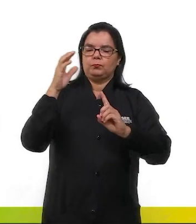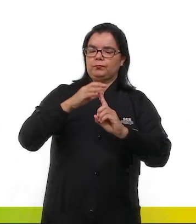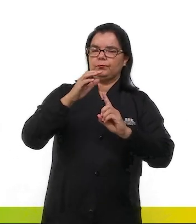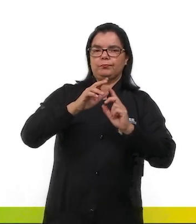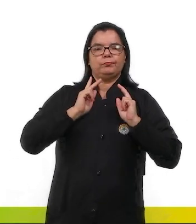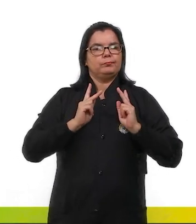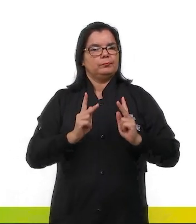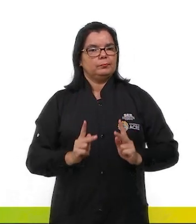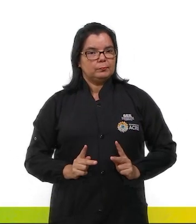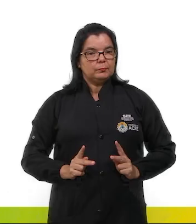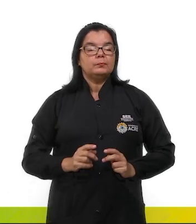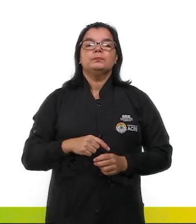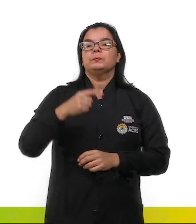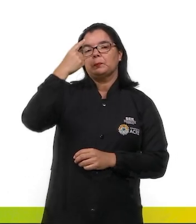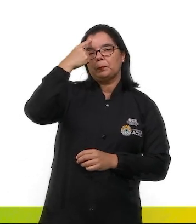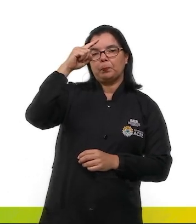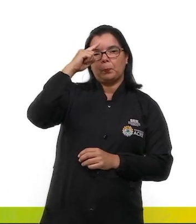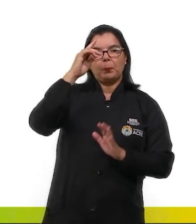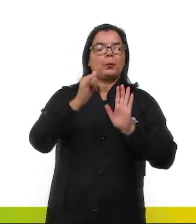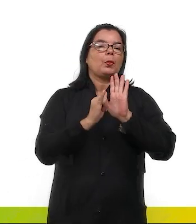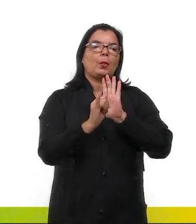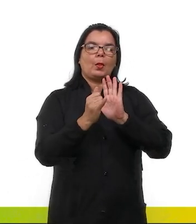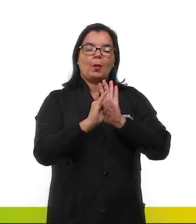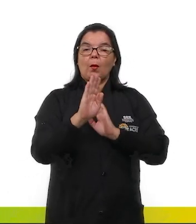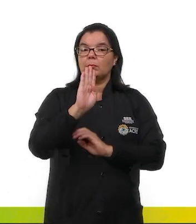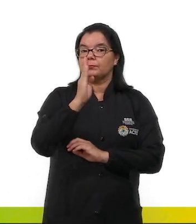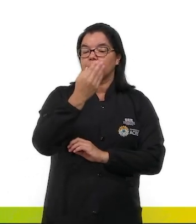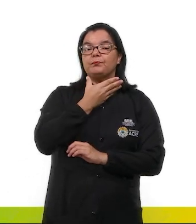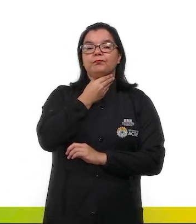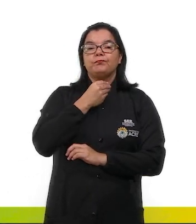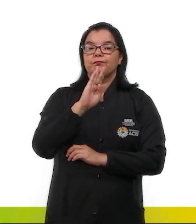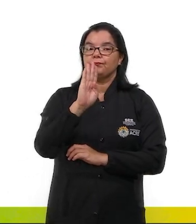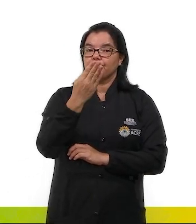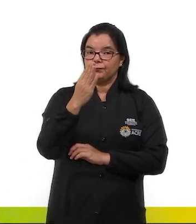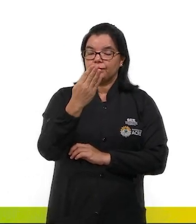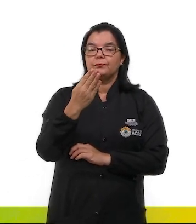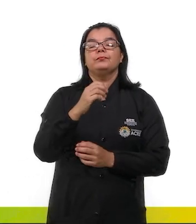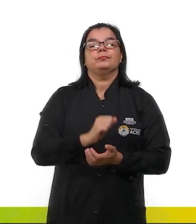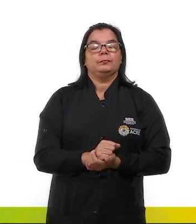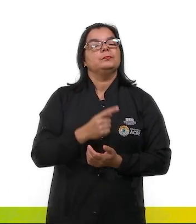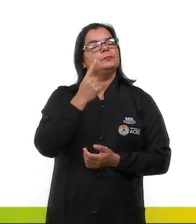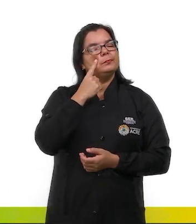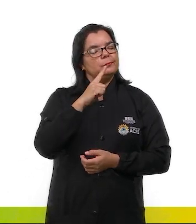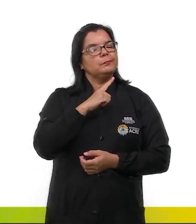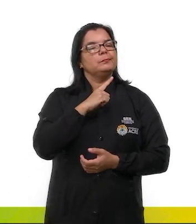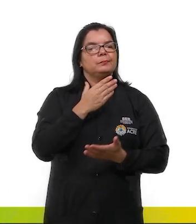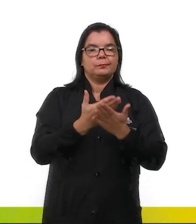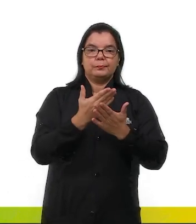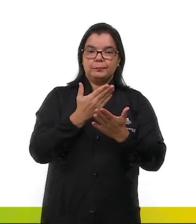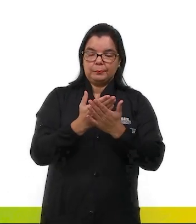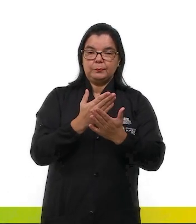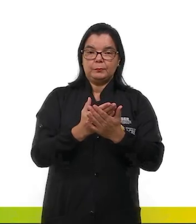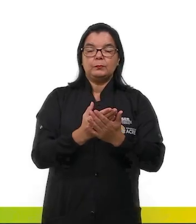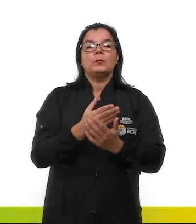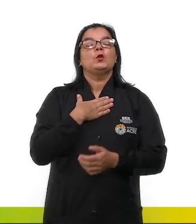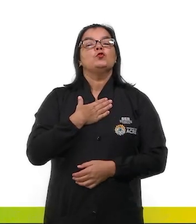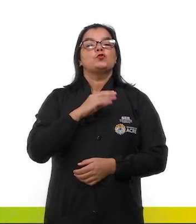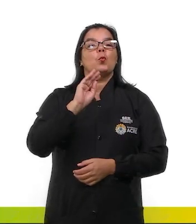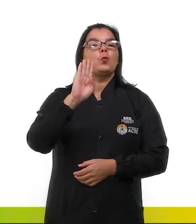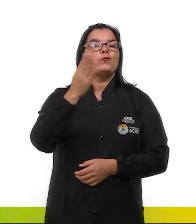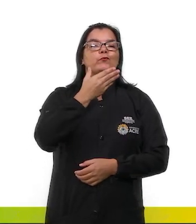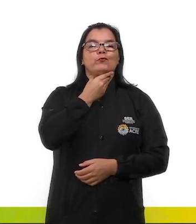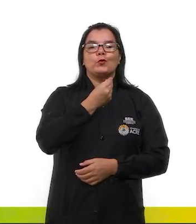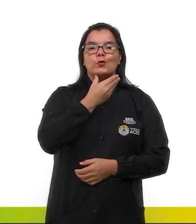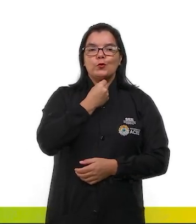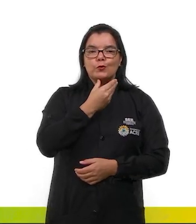influenciar comportamentos, criar narrativas falsas como as fake news, inclusive nós já tivemos uma aula sobre fake news,